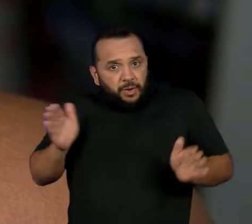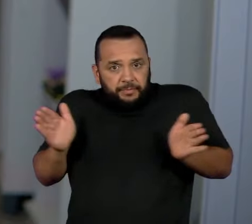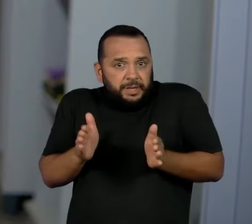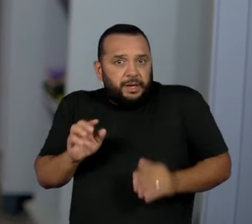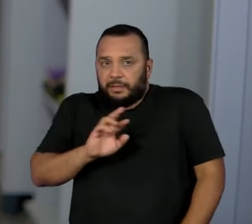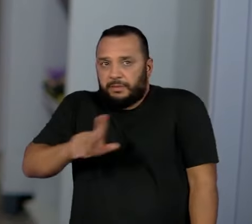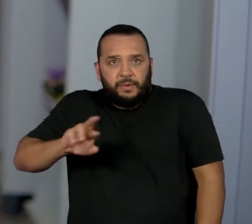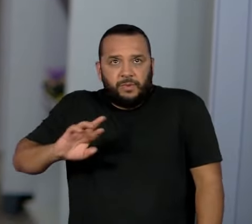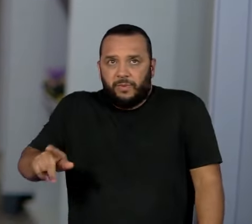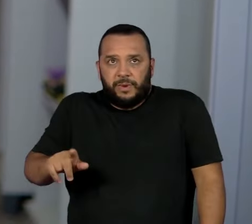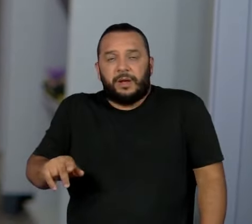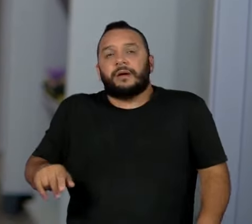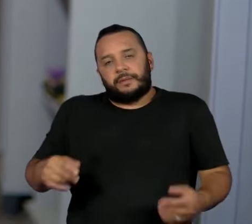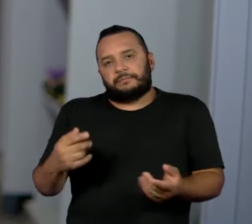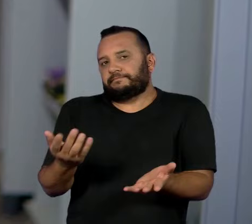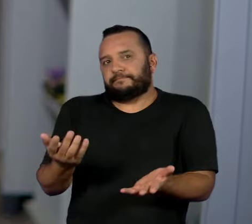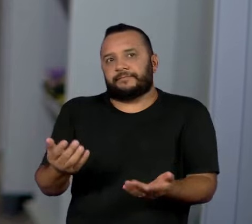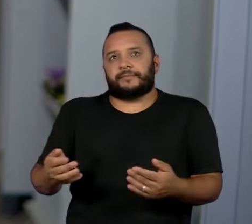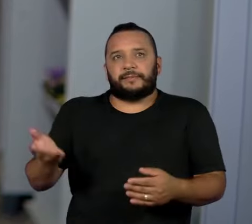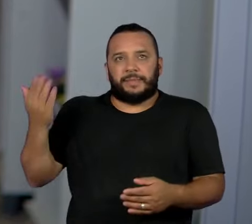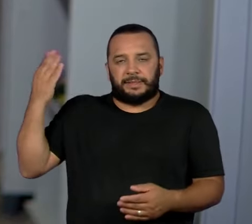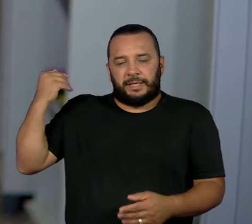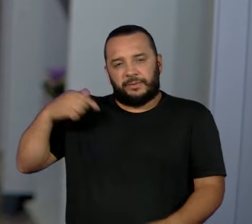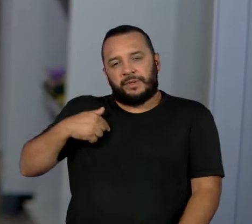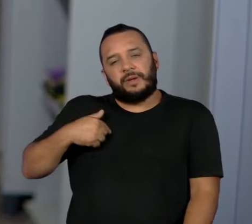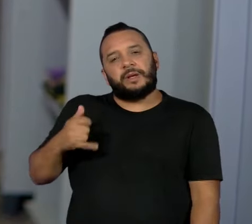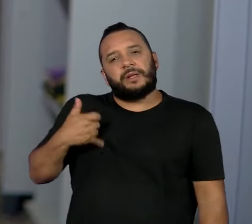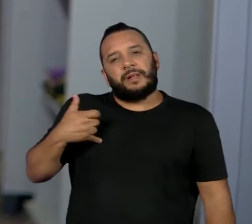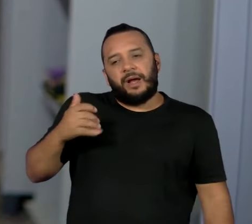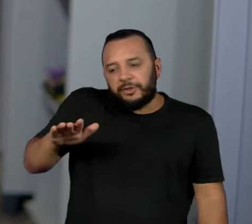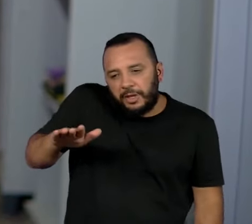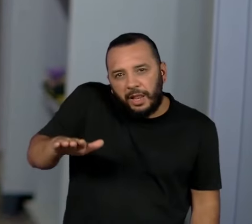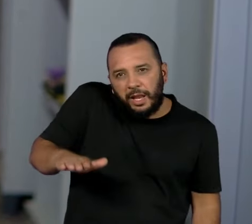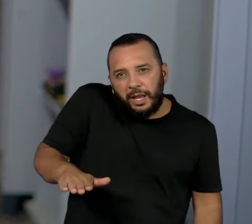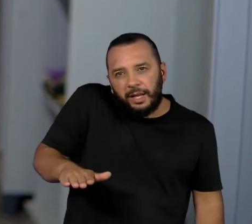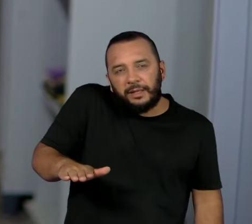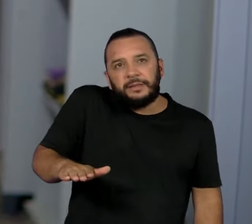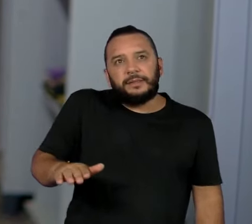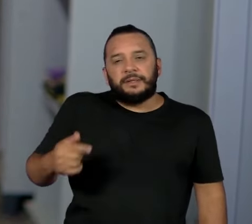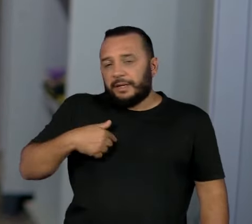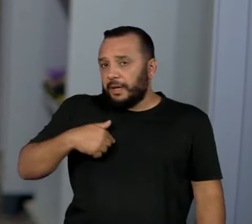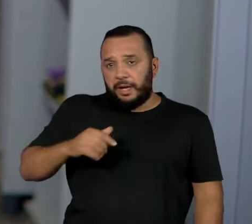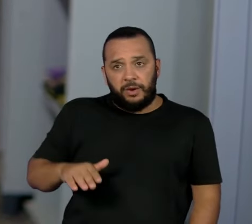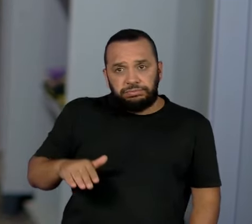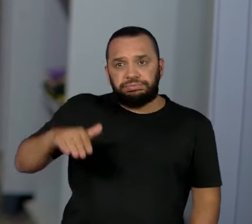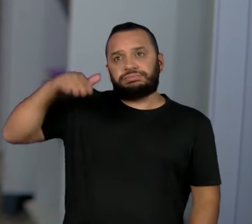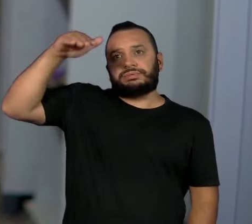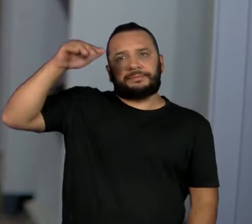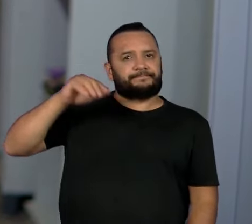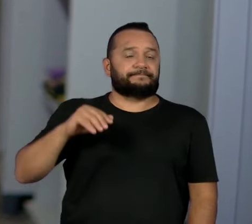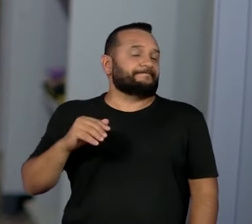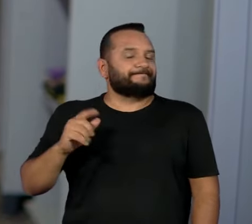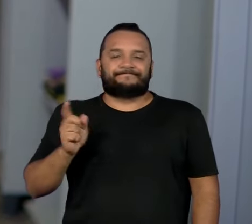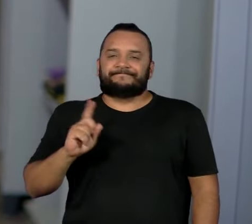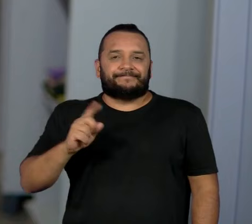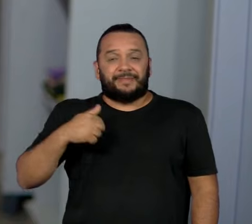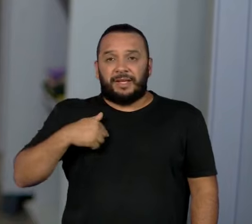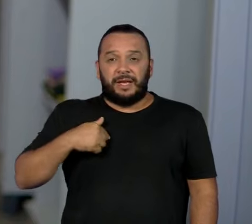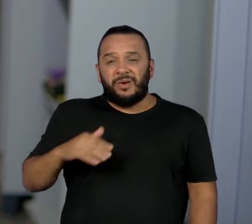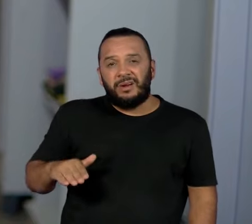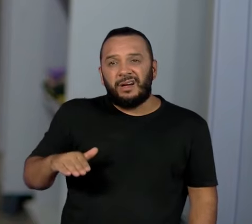minha parte da infância, eu descobri que eu não iria ter o crescimento, eu não estava tendo o crescimento normal, estava tendo